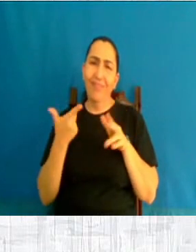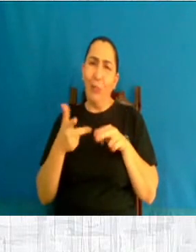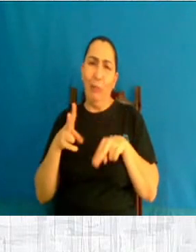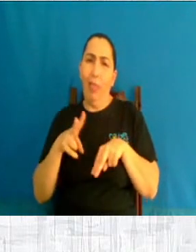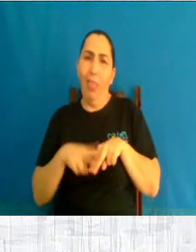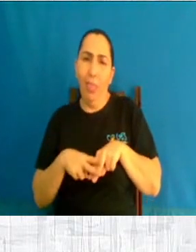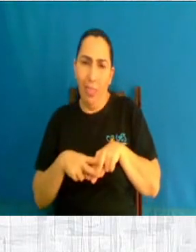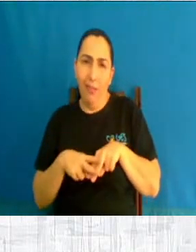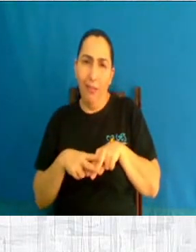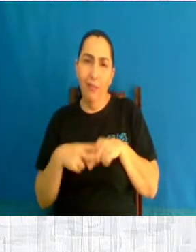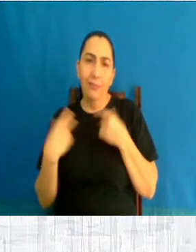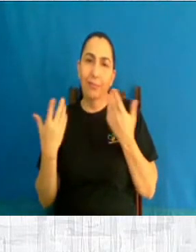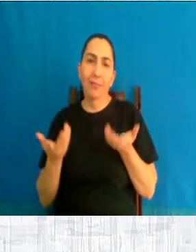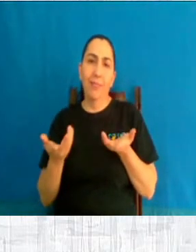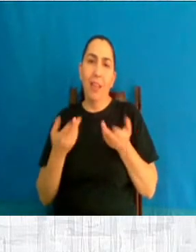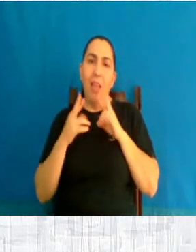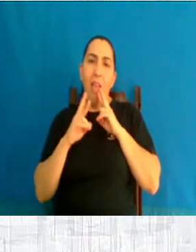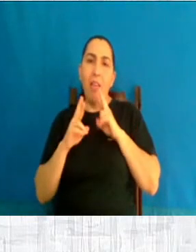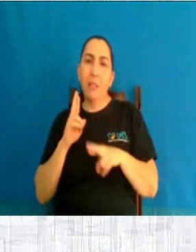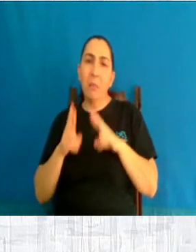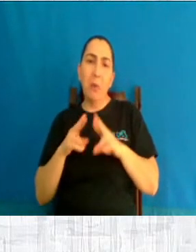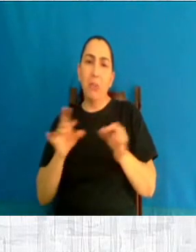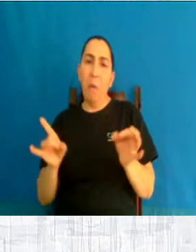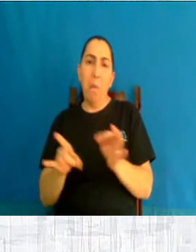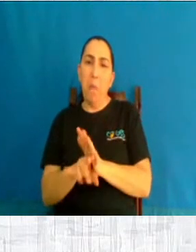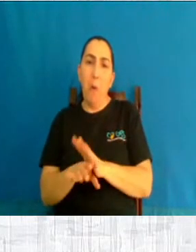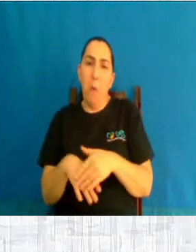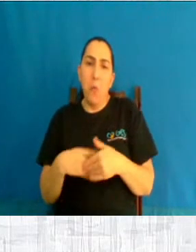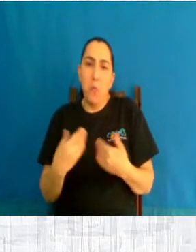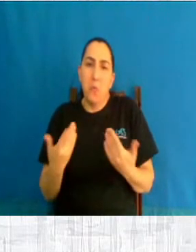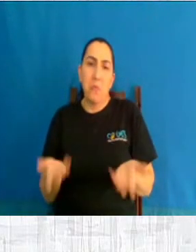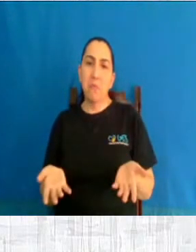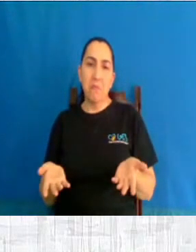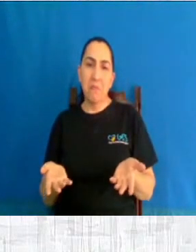é? Responde ali na delegacia rapidamente e pronto, acabou. Não é?